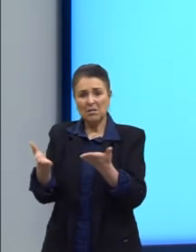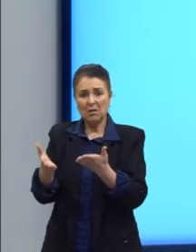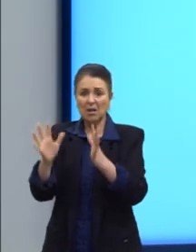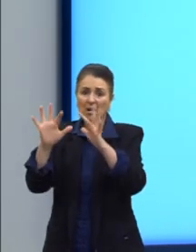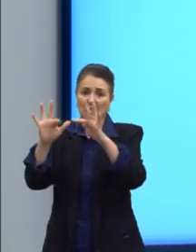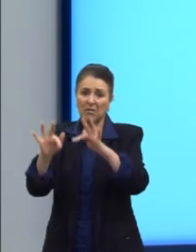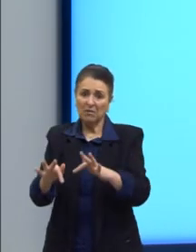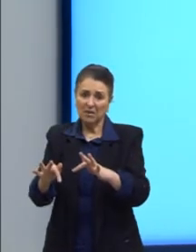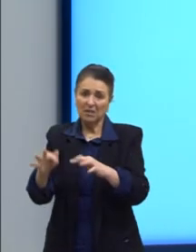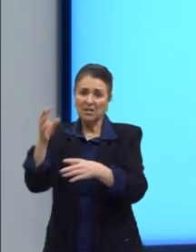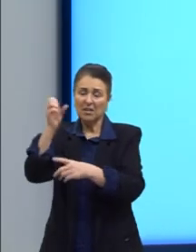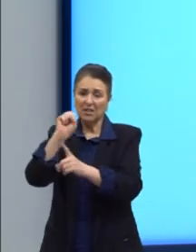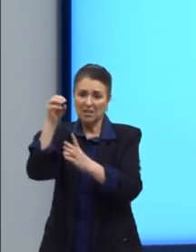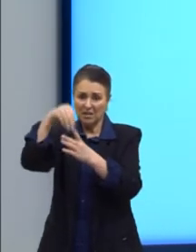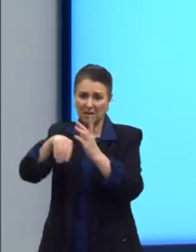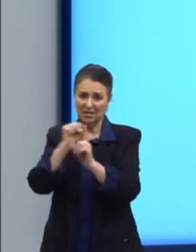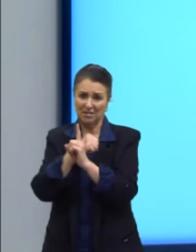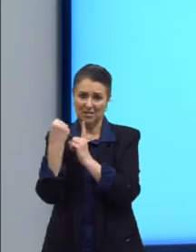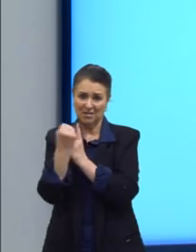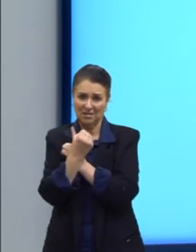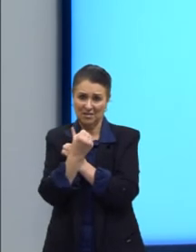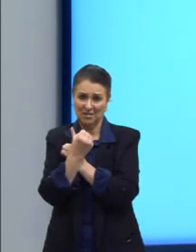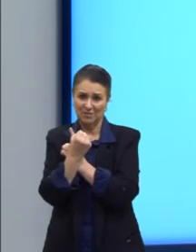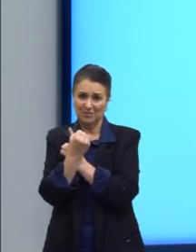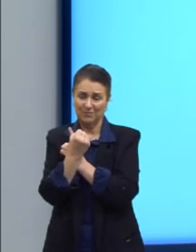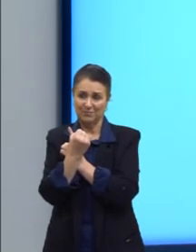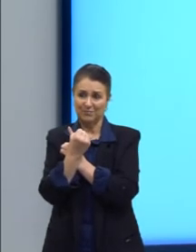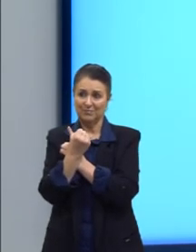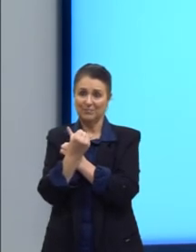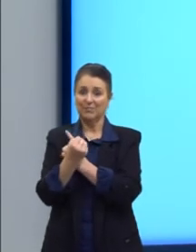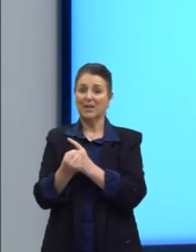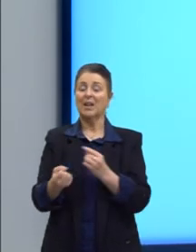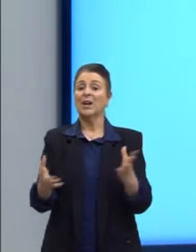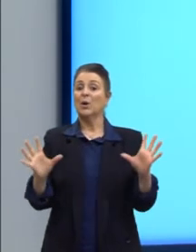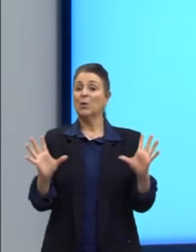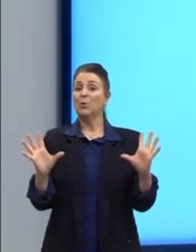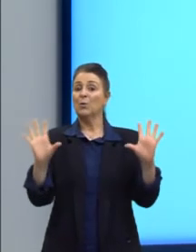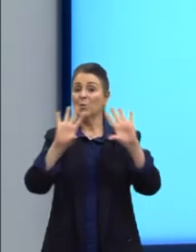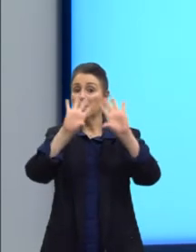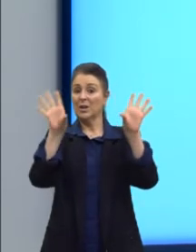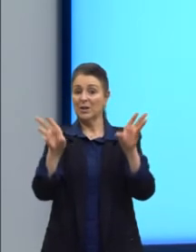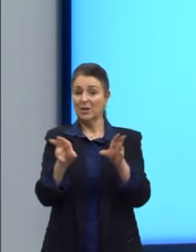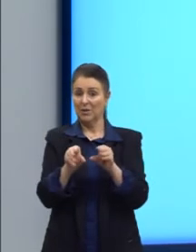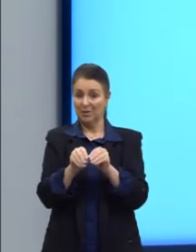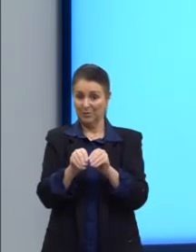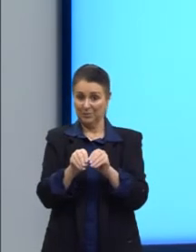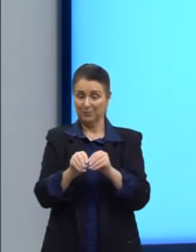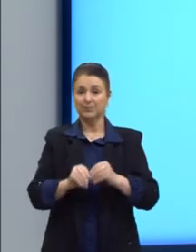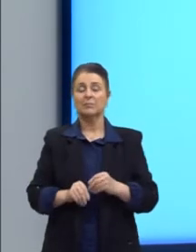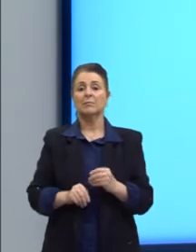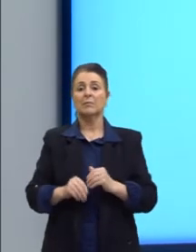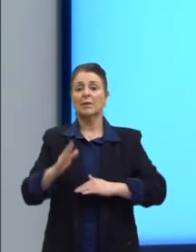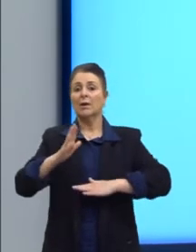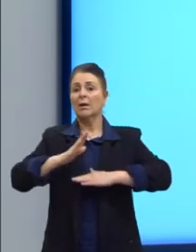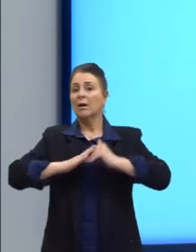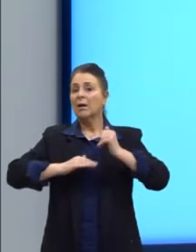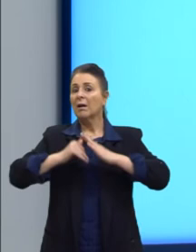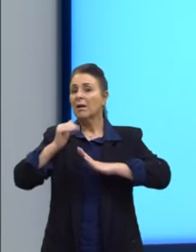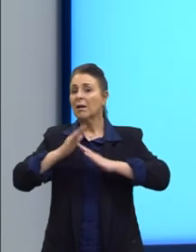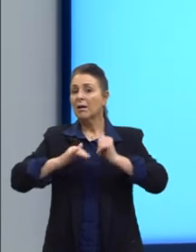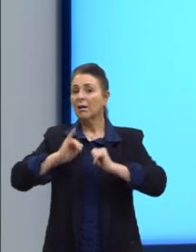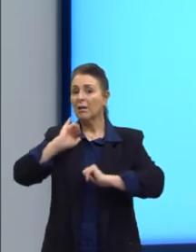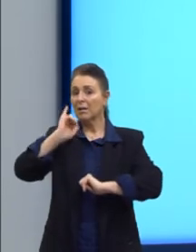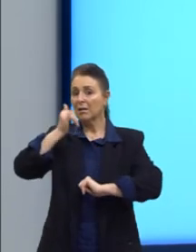mais naquela sociedade e em resumo aí para gente finalizar construção vai narrar a história